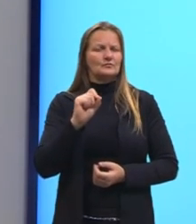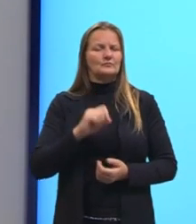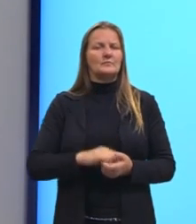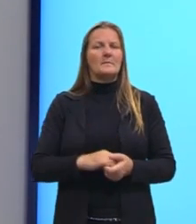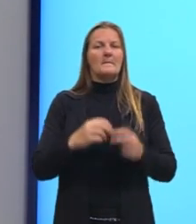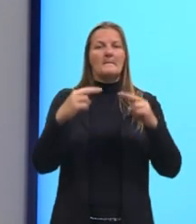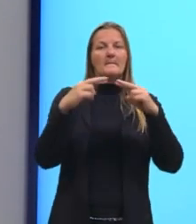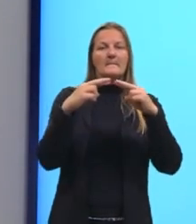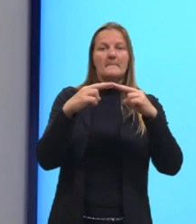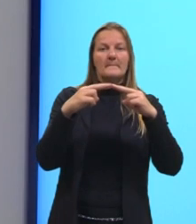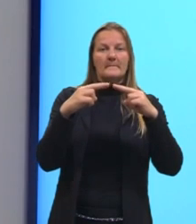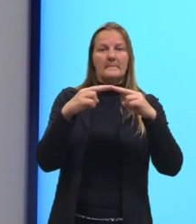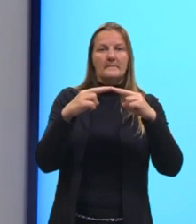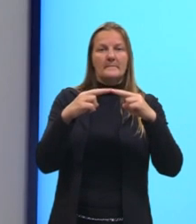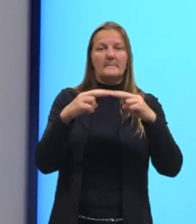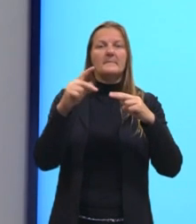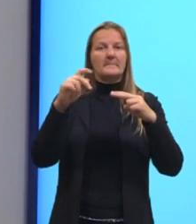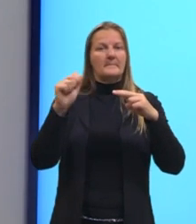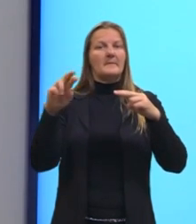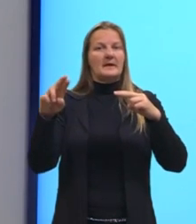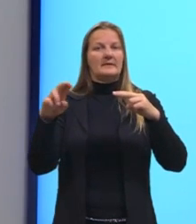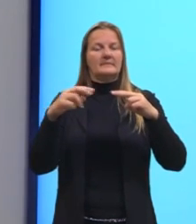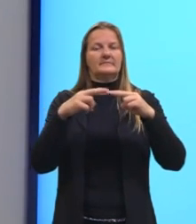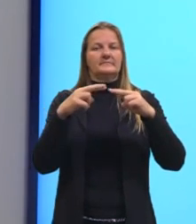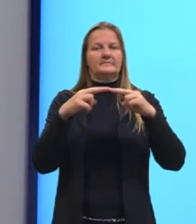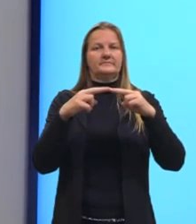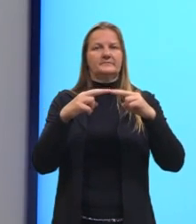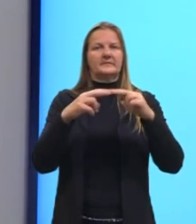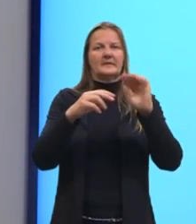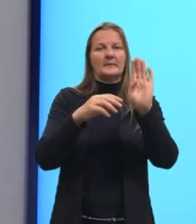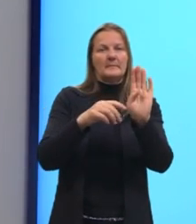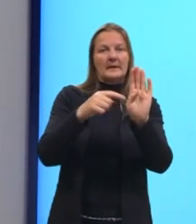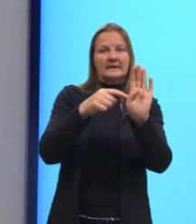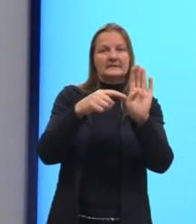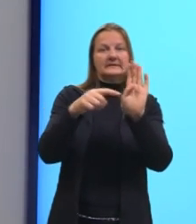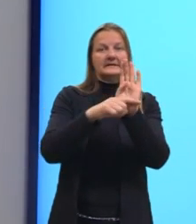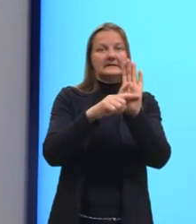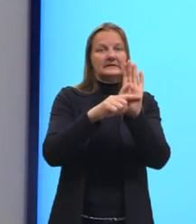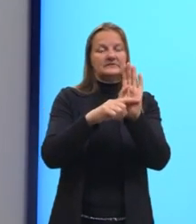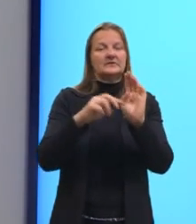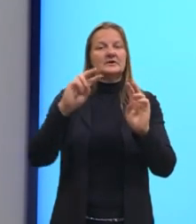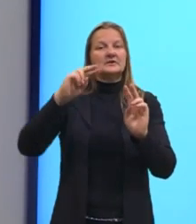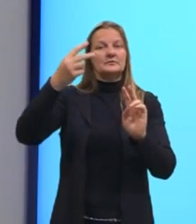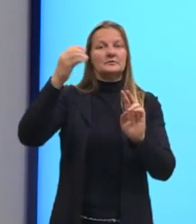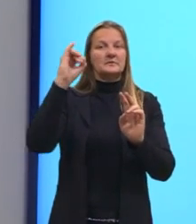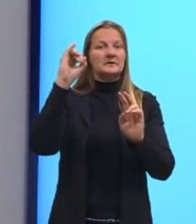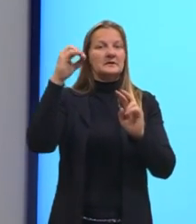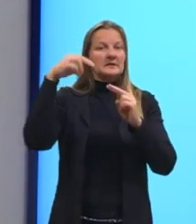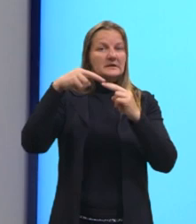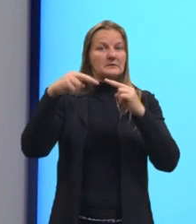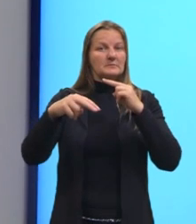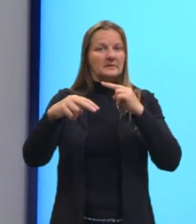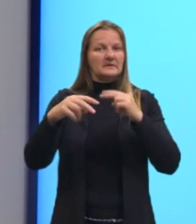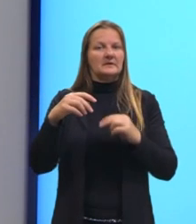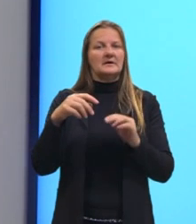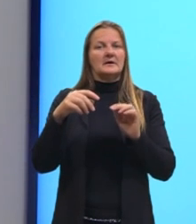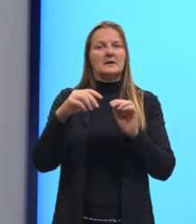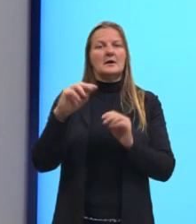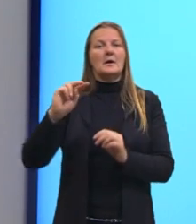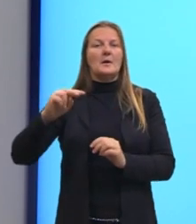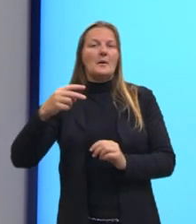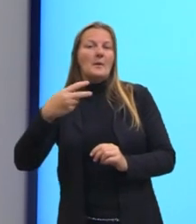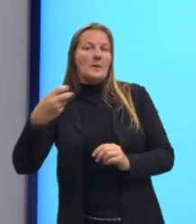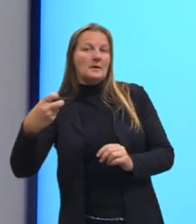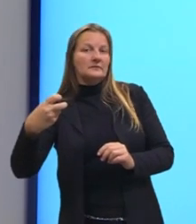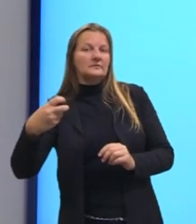para a potência fica positiva base negativa e expoente ímpar a potência fica